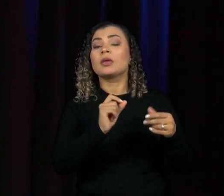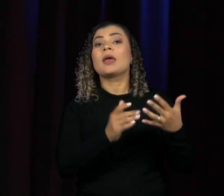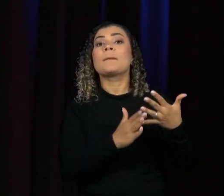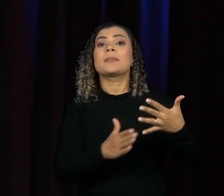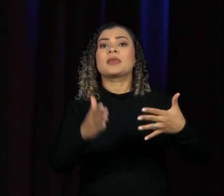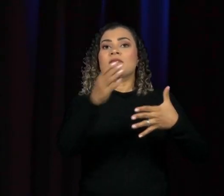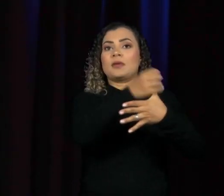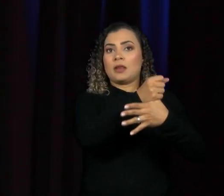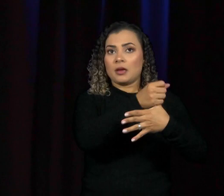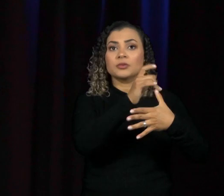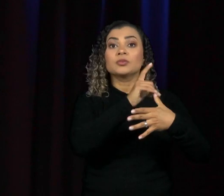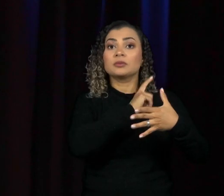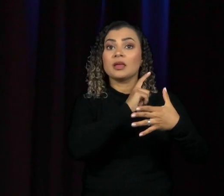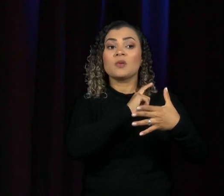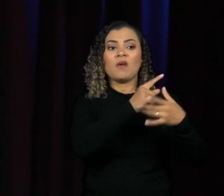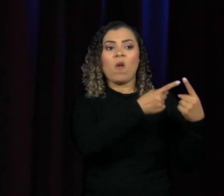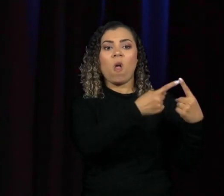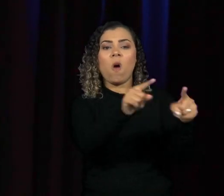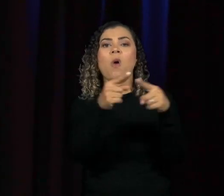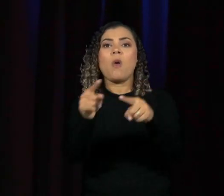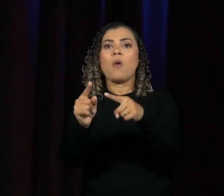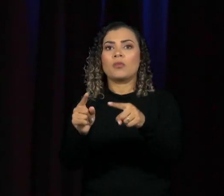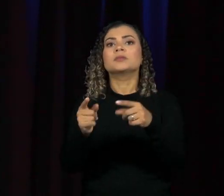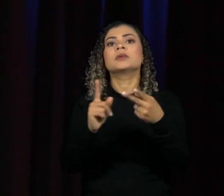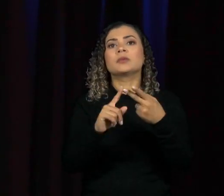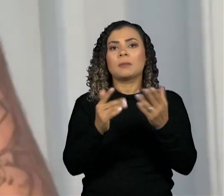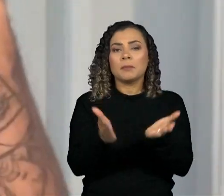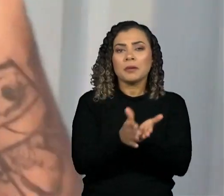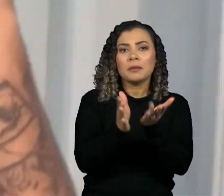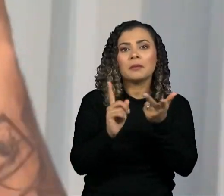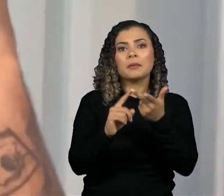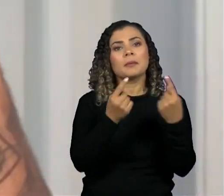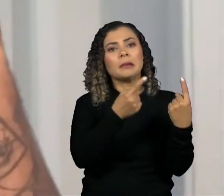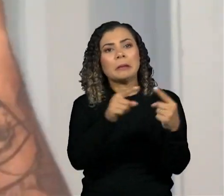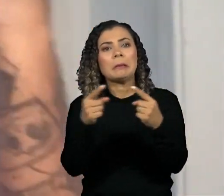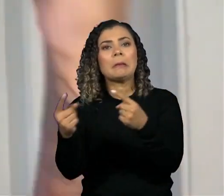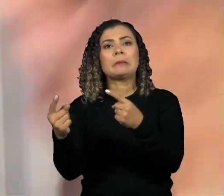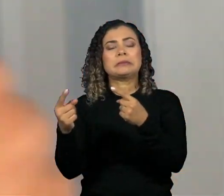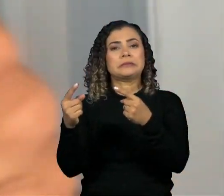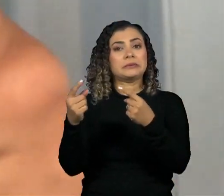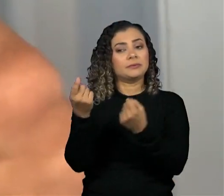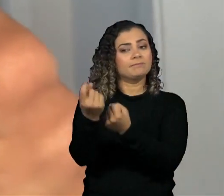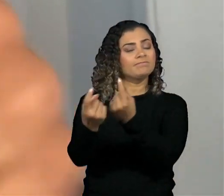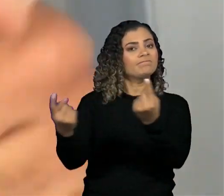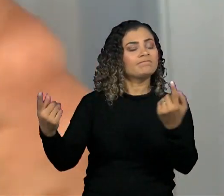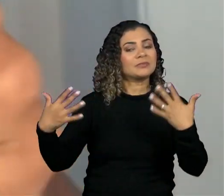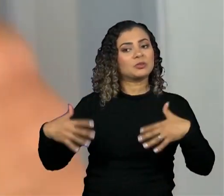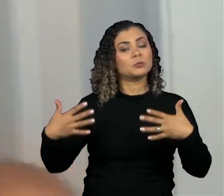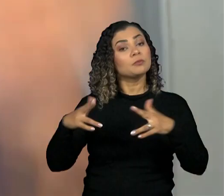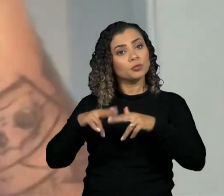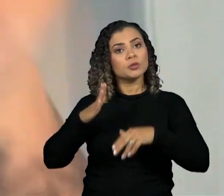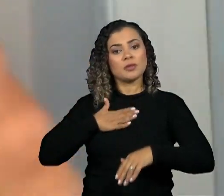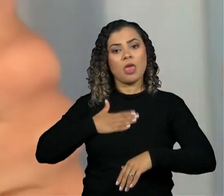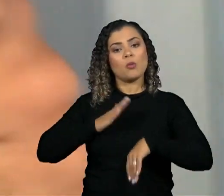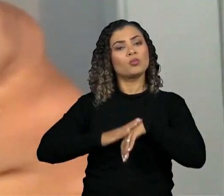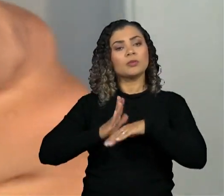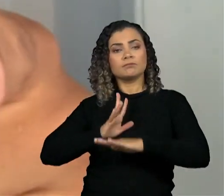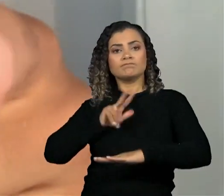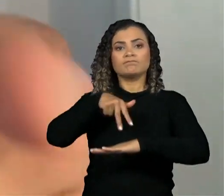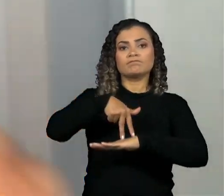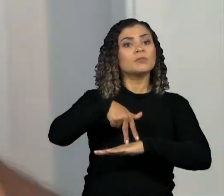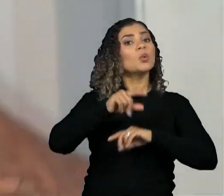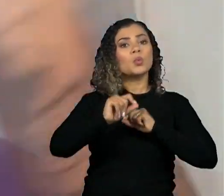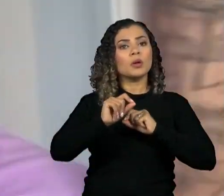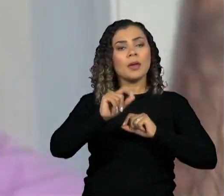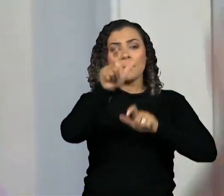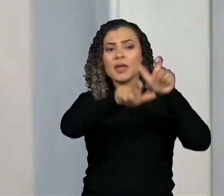tá ligado? Então, tipo assim, ao tempo em que se fecham muitas portas, acho que se abre outras, né? Faço um trabalho pra galera rir, mas também pra